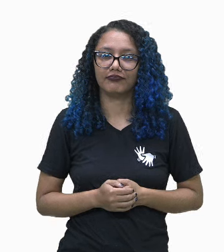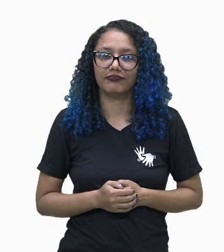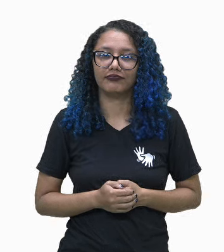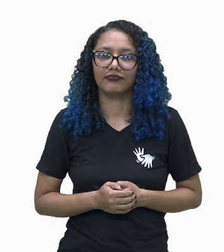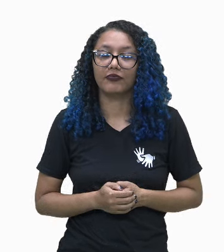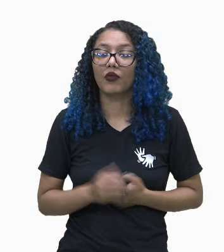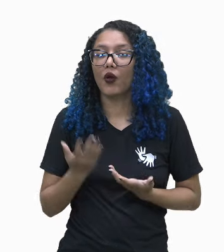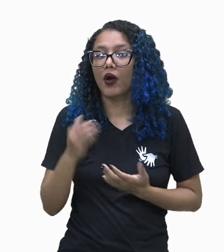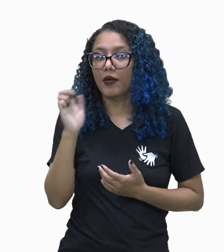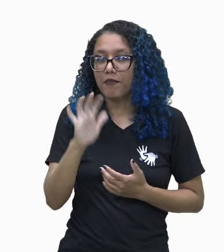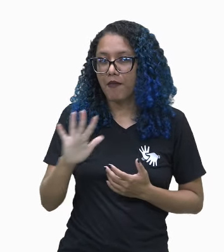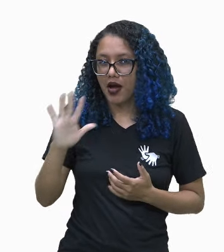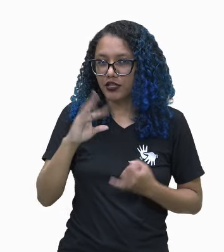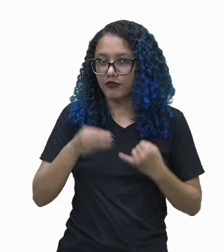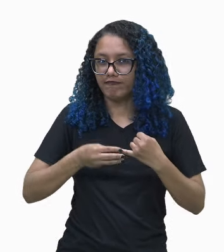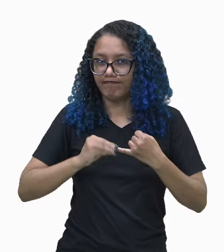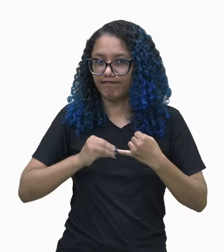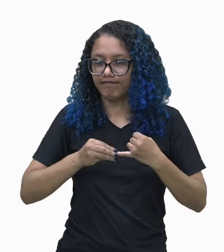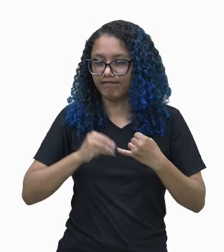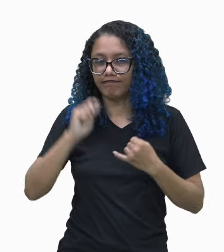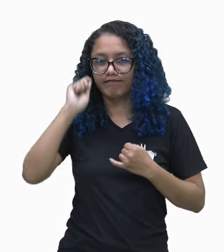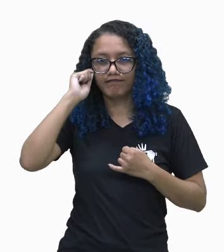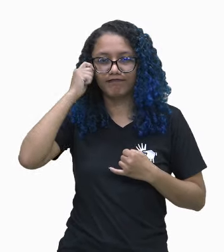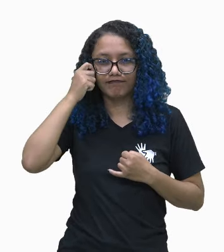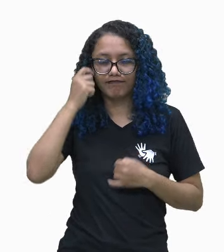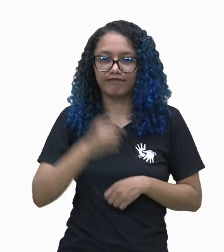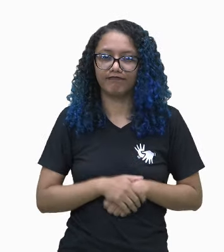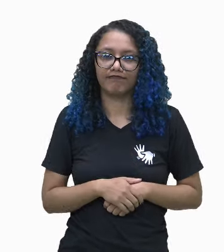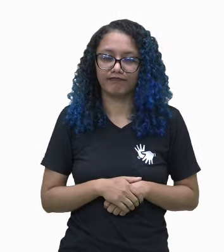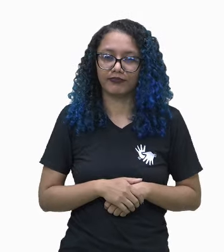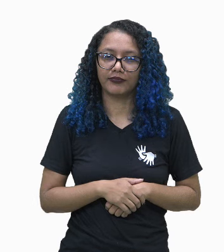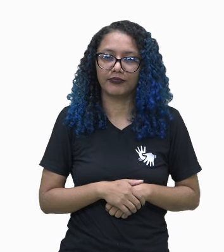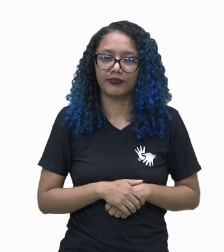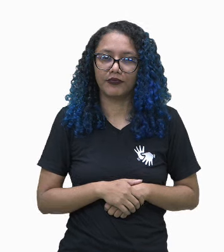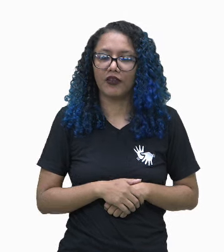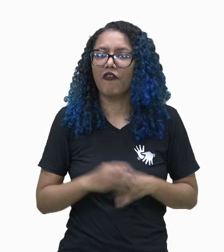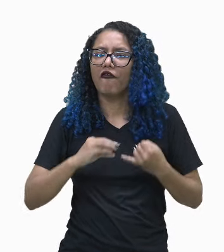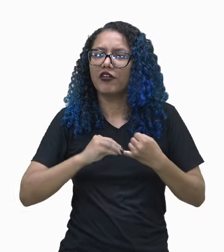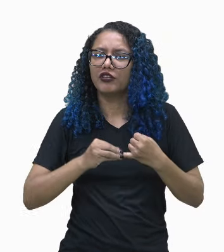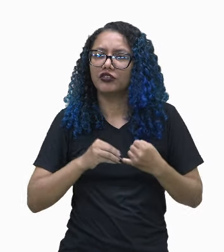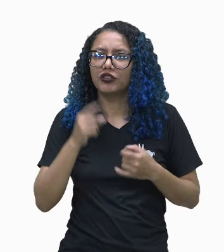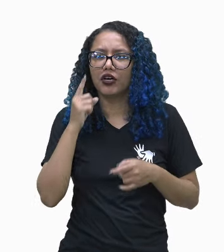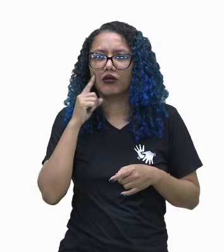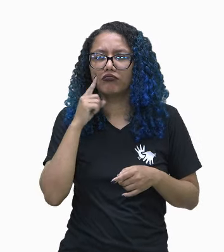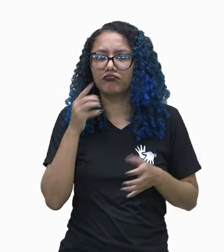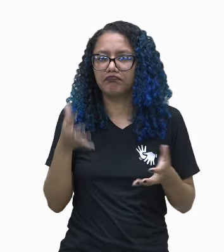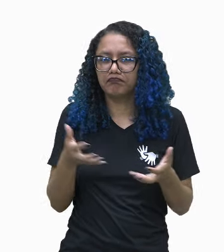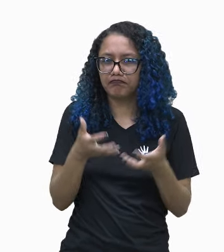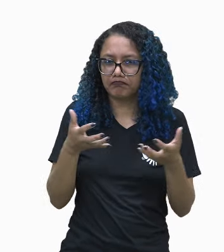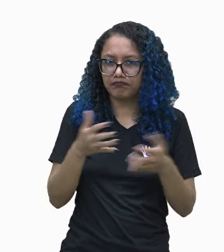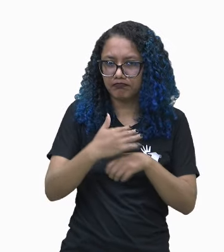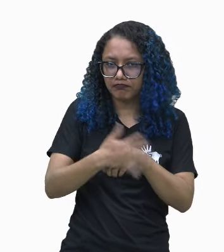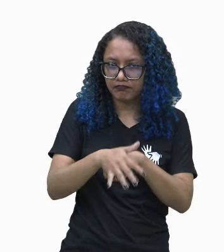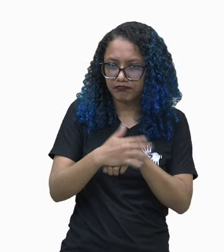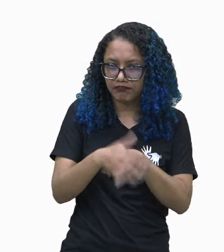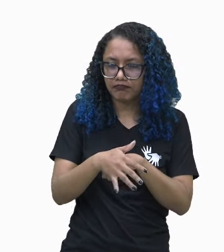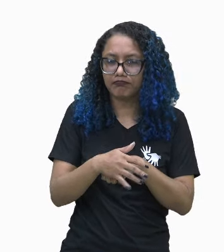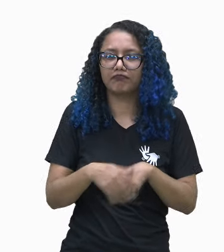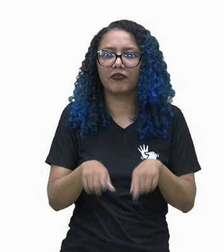uma feijoada, olha lá, tem feijão, tem o couve, tem